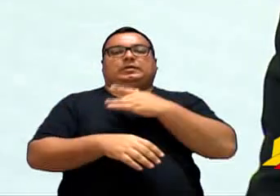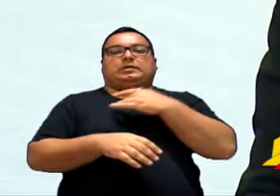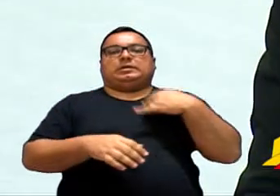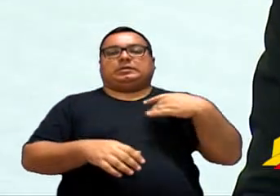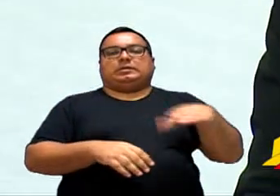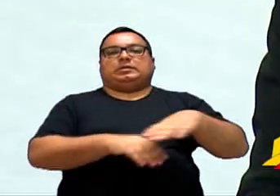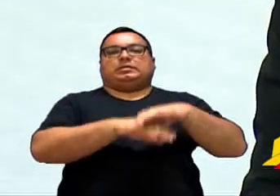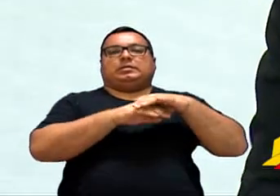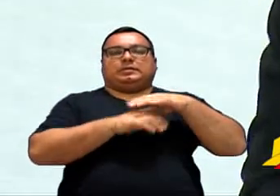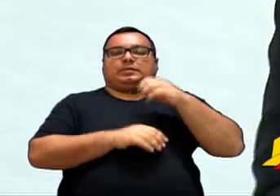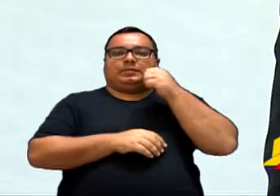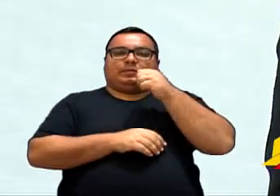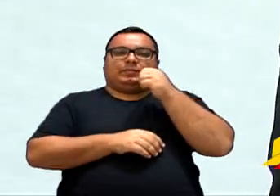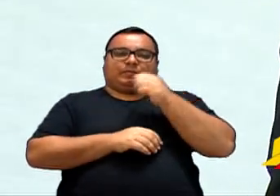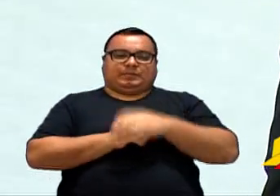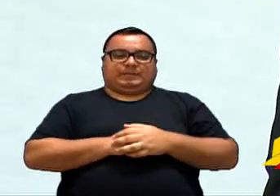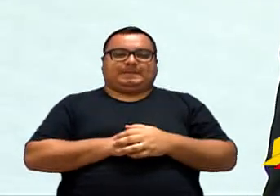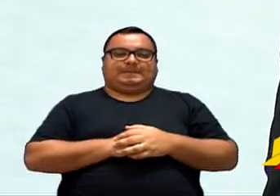pediu a parte, por favor.